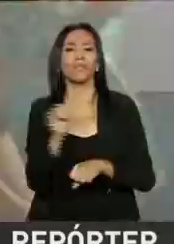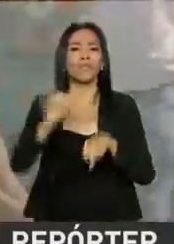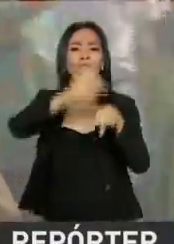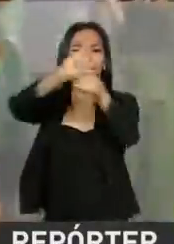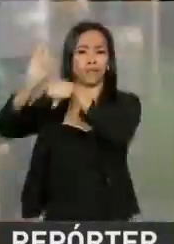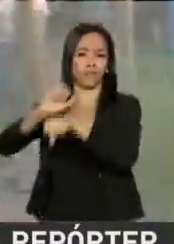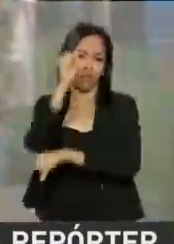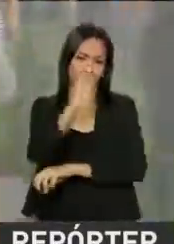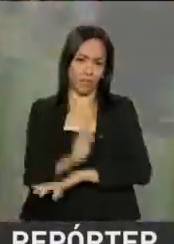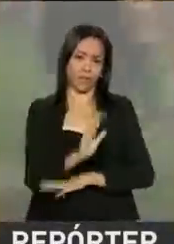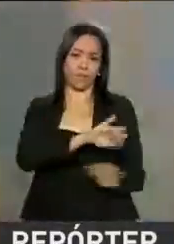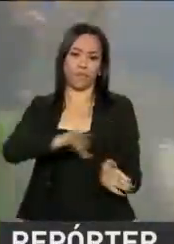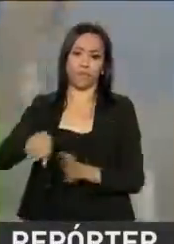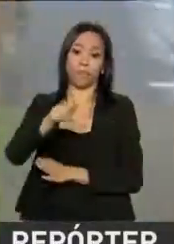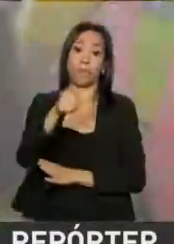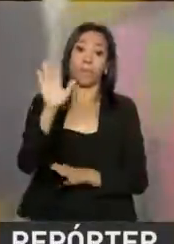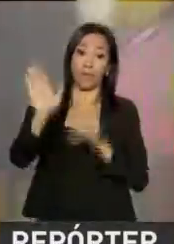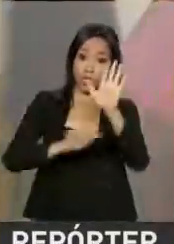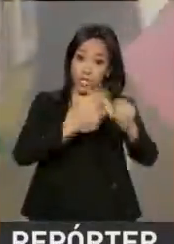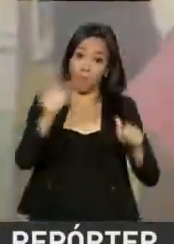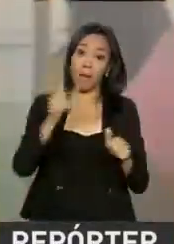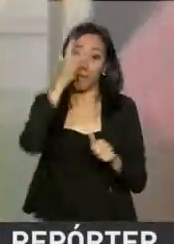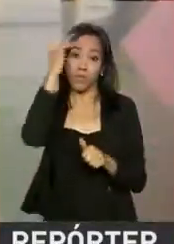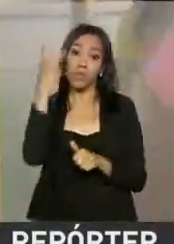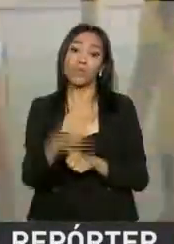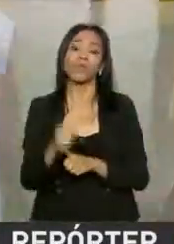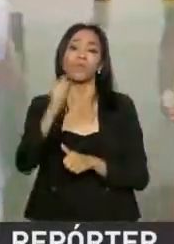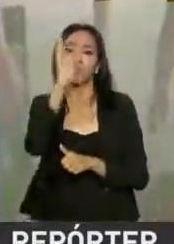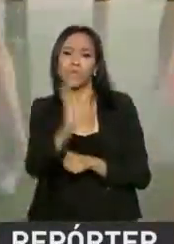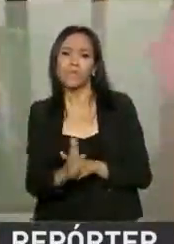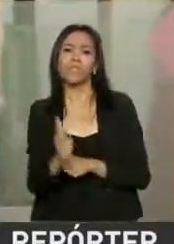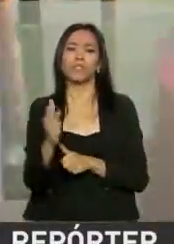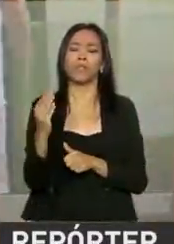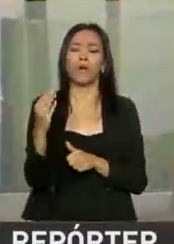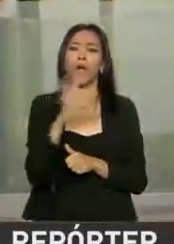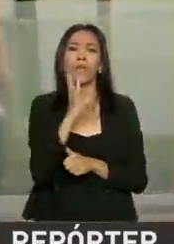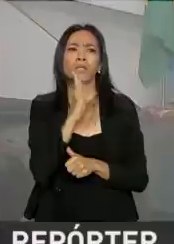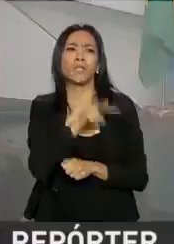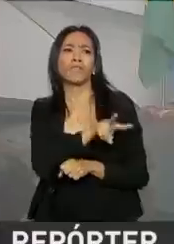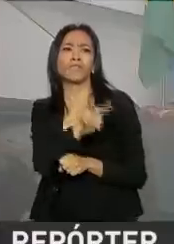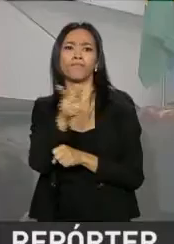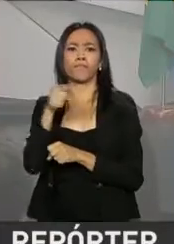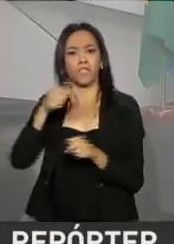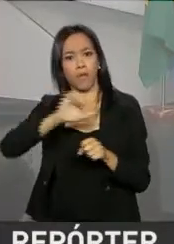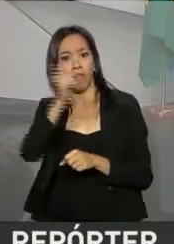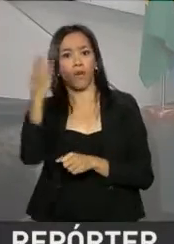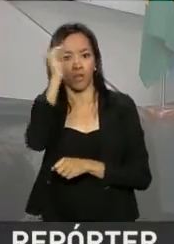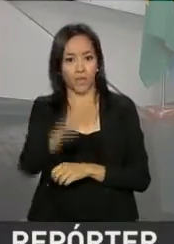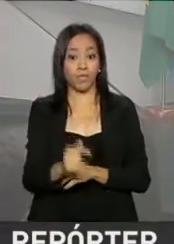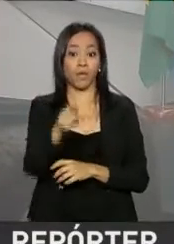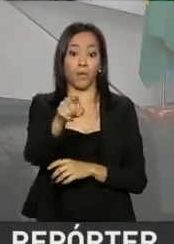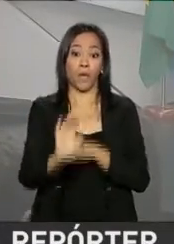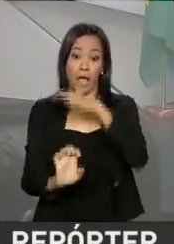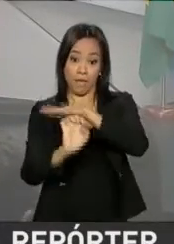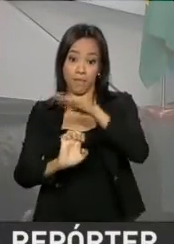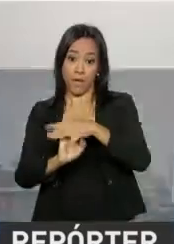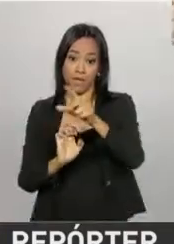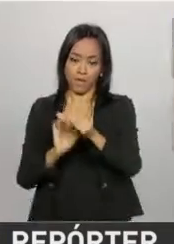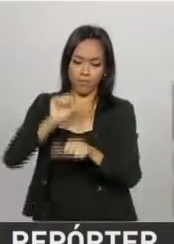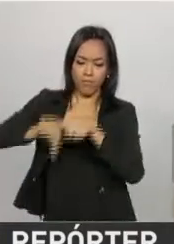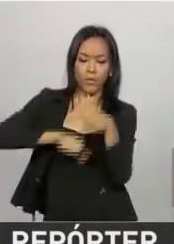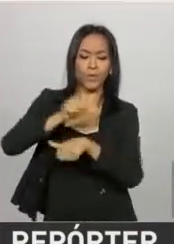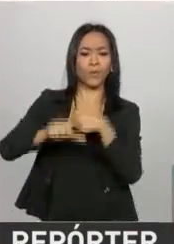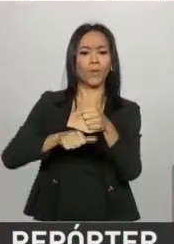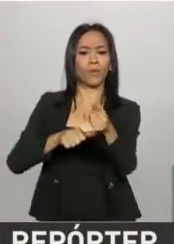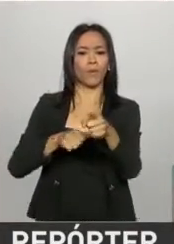turistas nacionais e estrangeiros na escolha dos destinos turísticos brasileiros a em braço remodelou portal vícios brasil